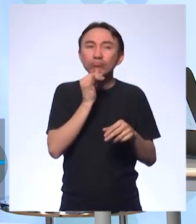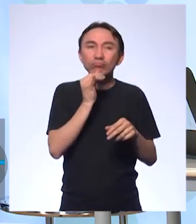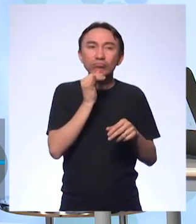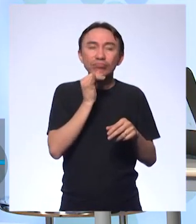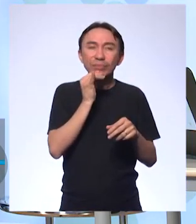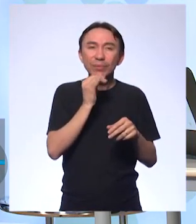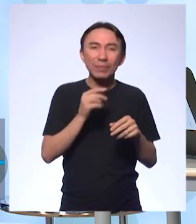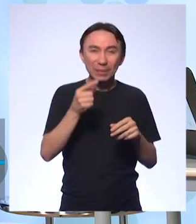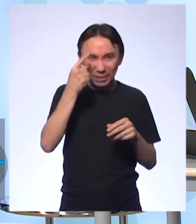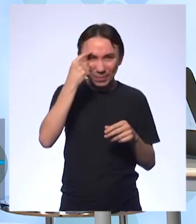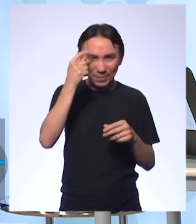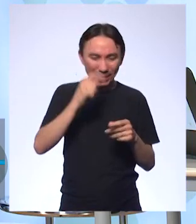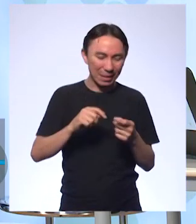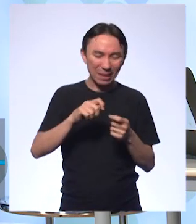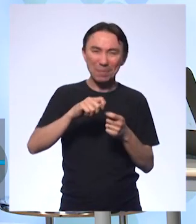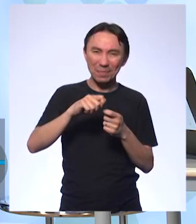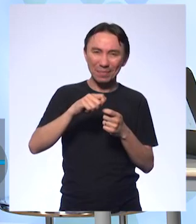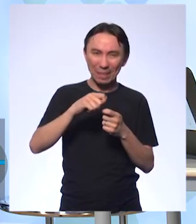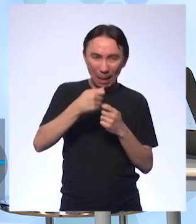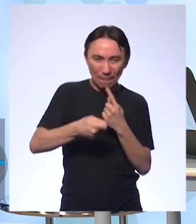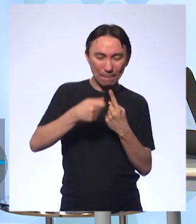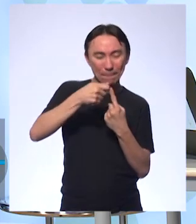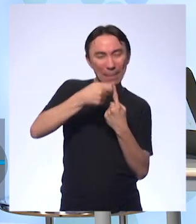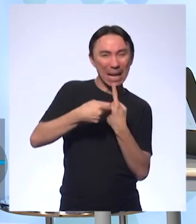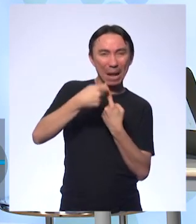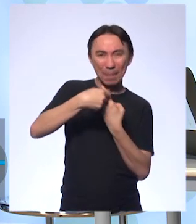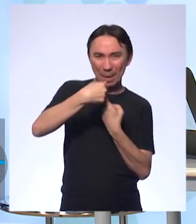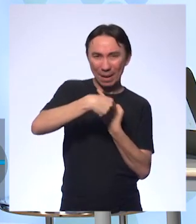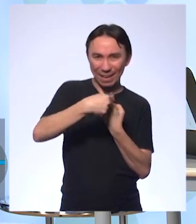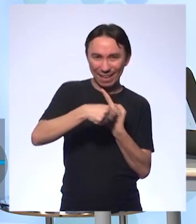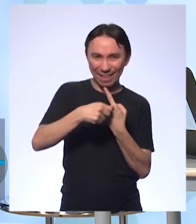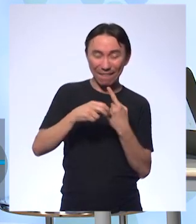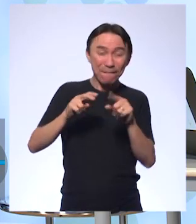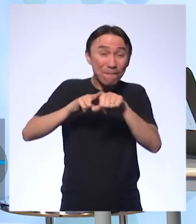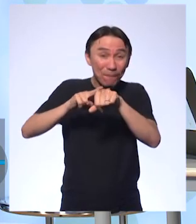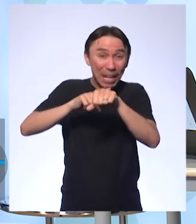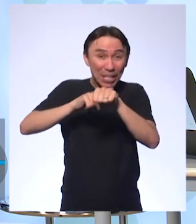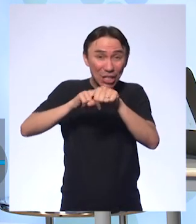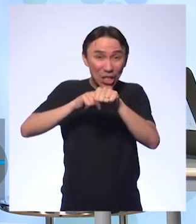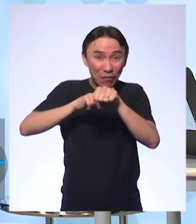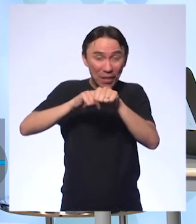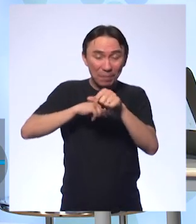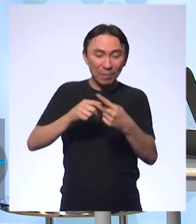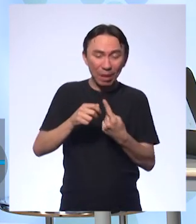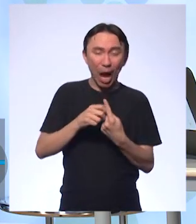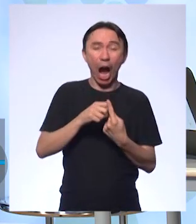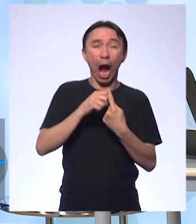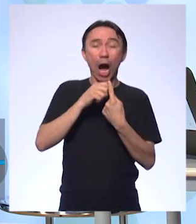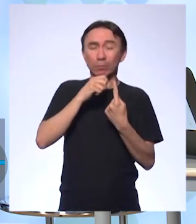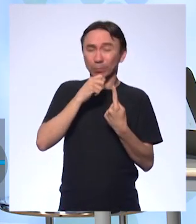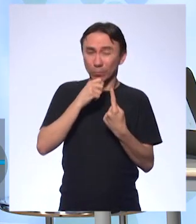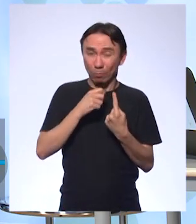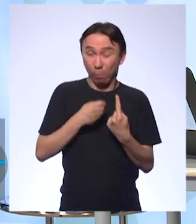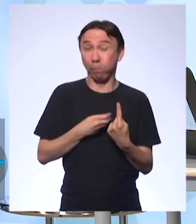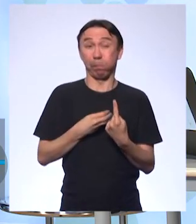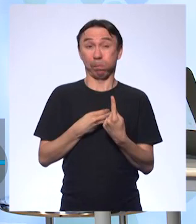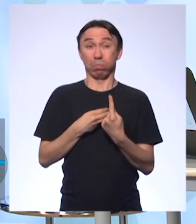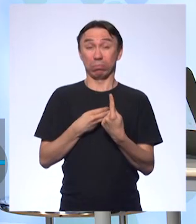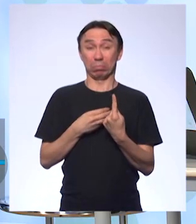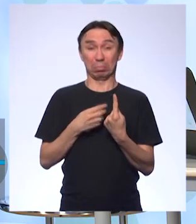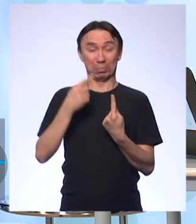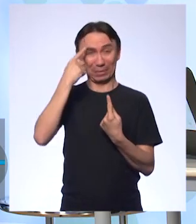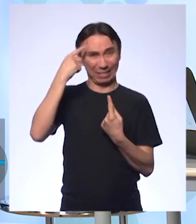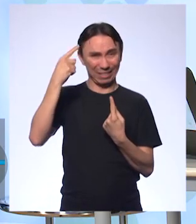banana verde e comer. Ela trava e deixa um gosto horrível na boca de vocês. Fala assim, nossa senhora, está horrível, está verde. Então,